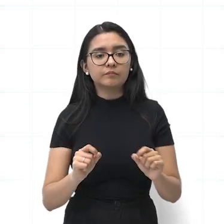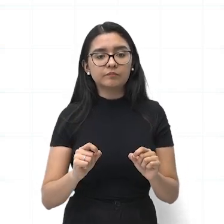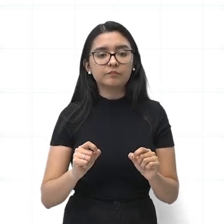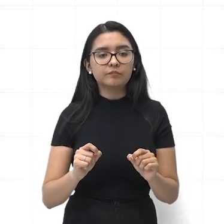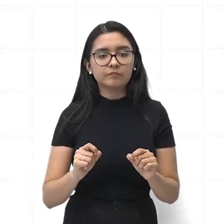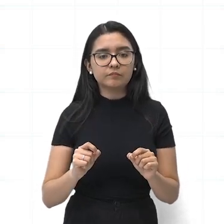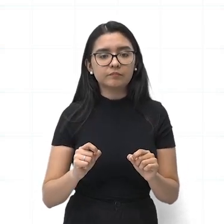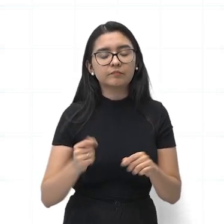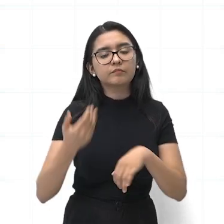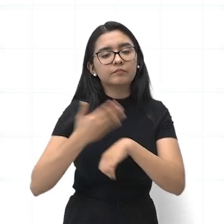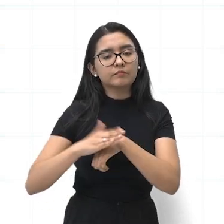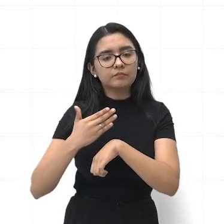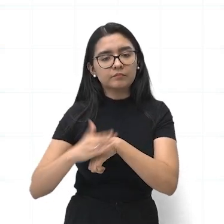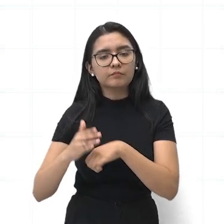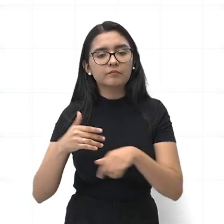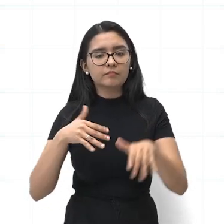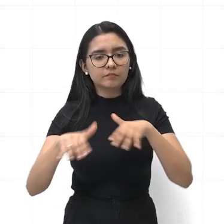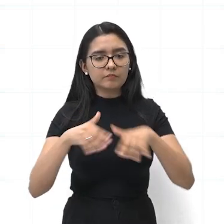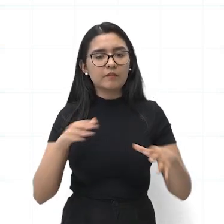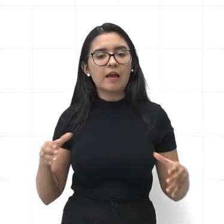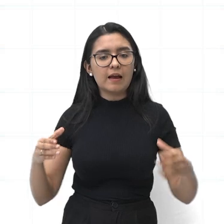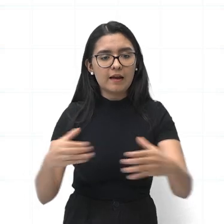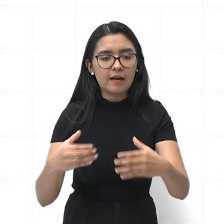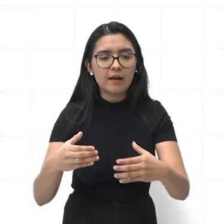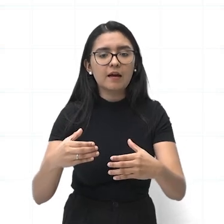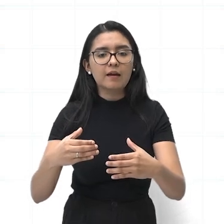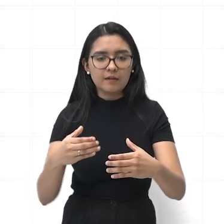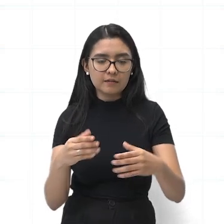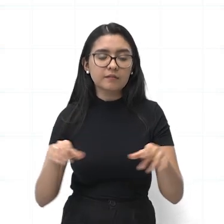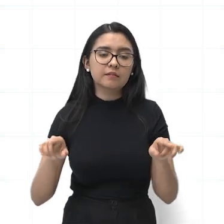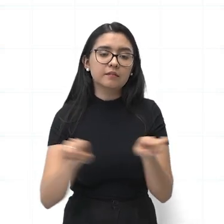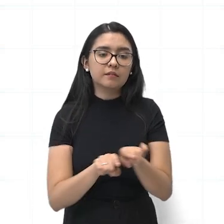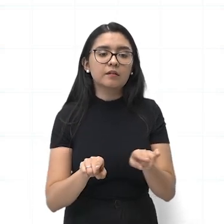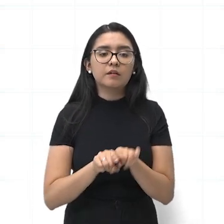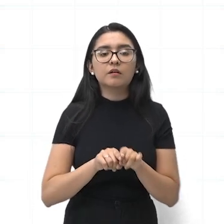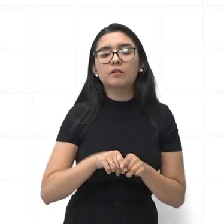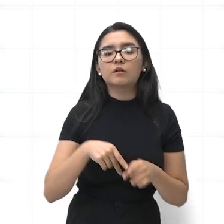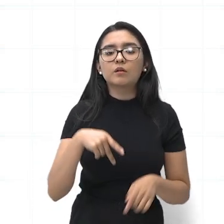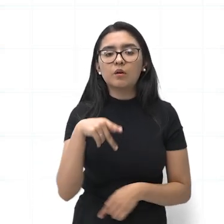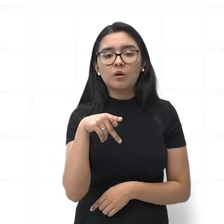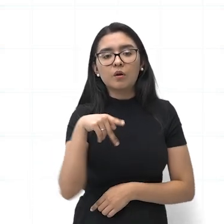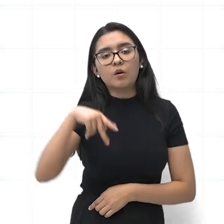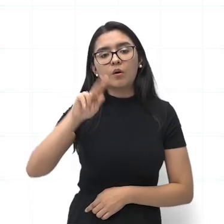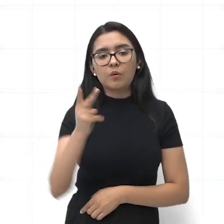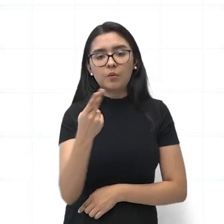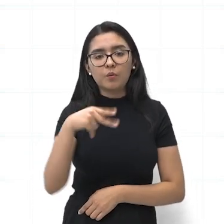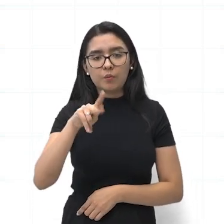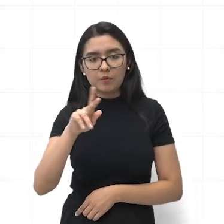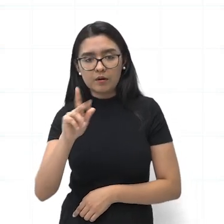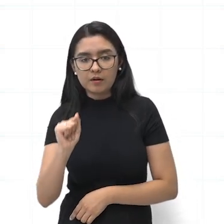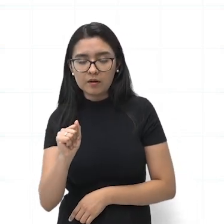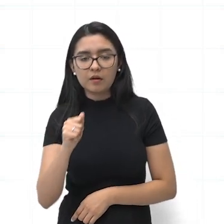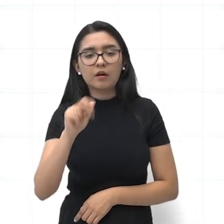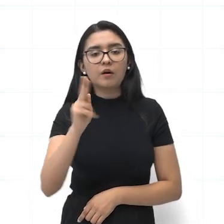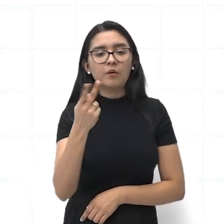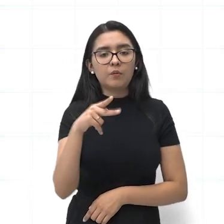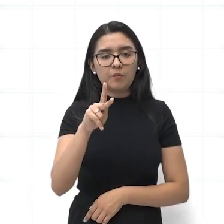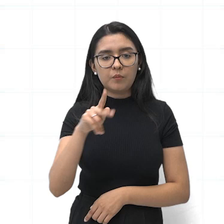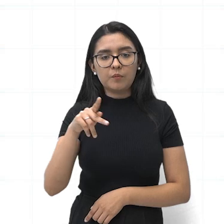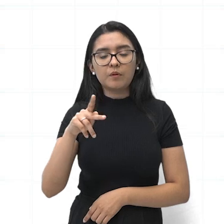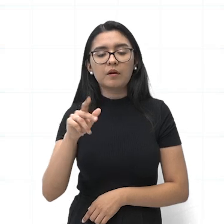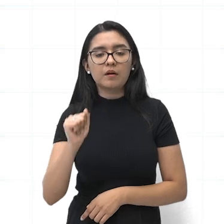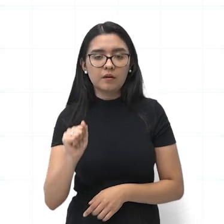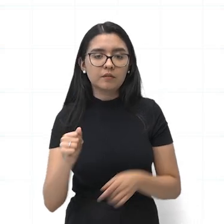da prática e nos movimentos, como por exemplo, o uca-uca, a luta marajoara, né, é